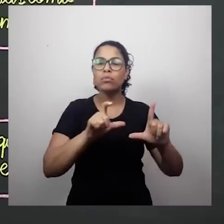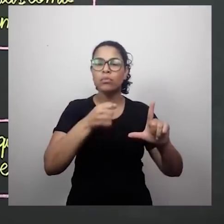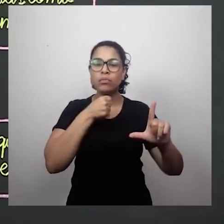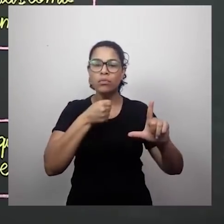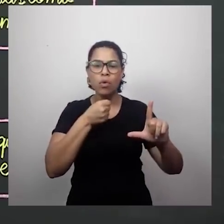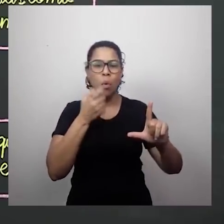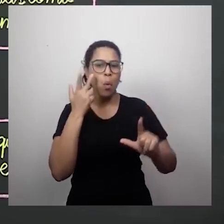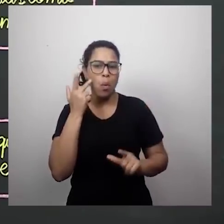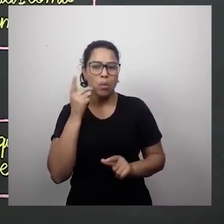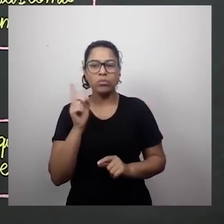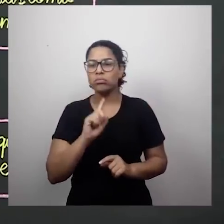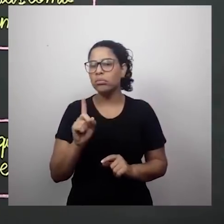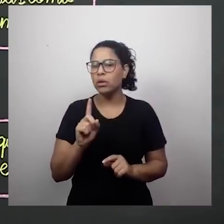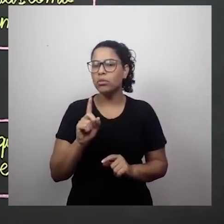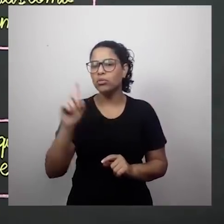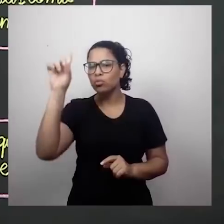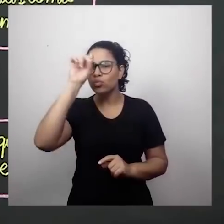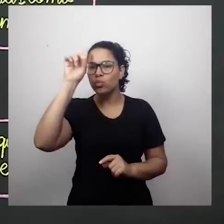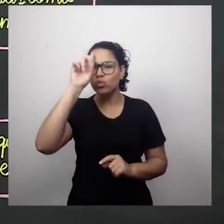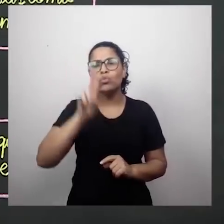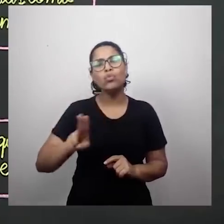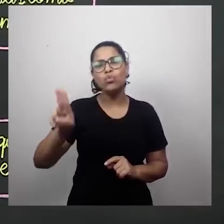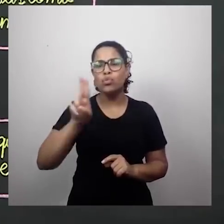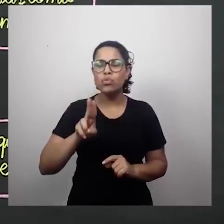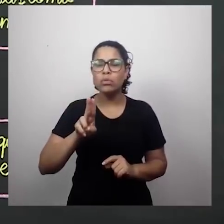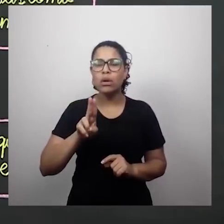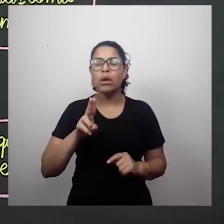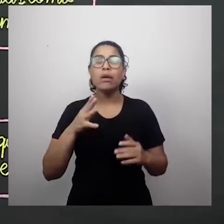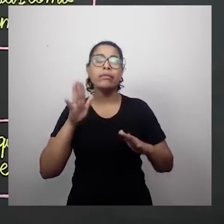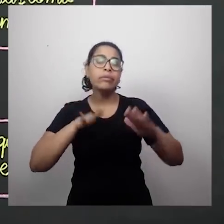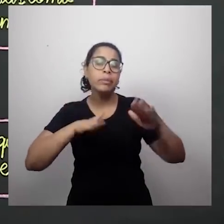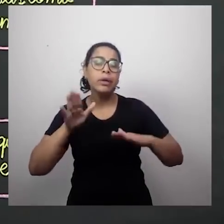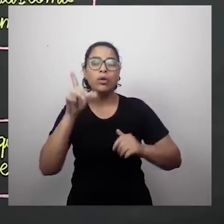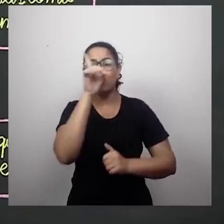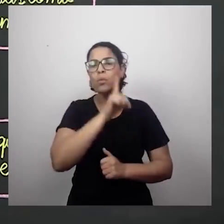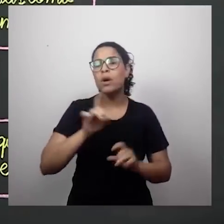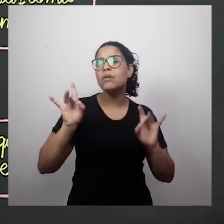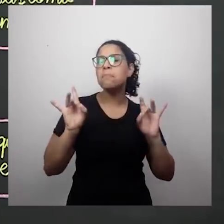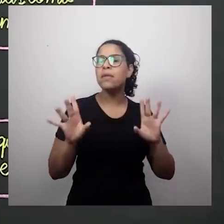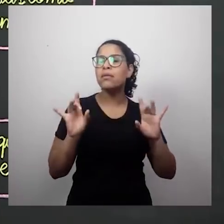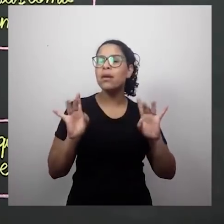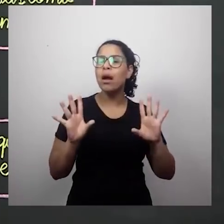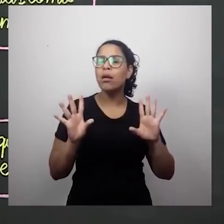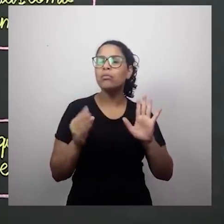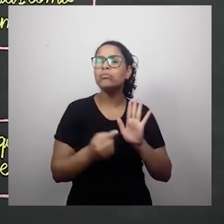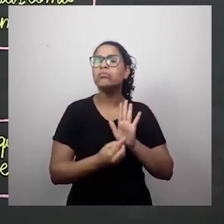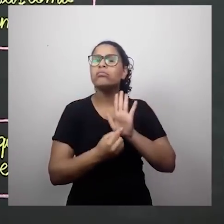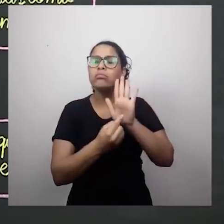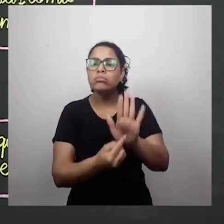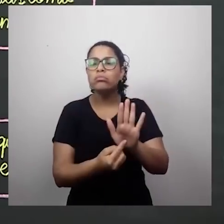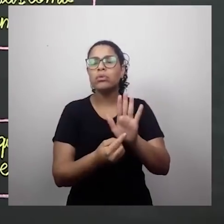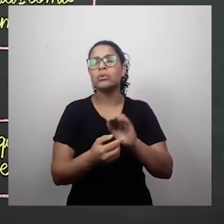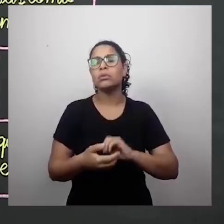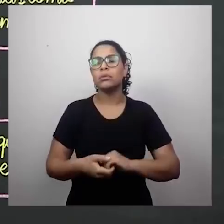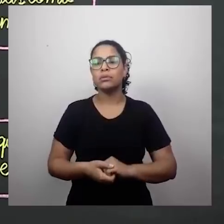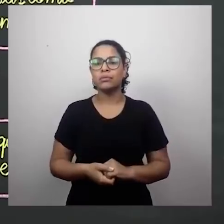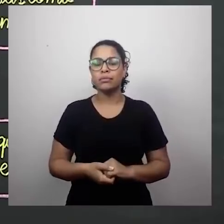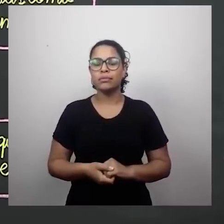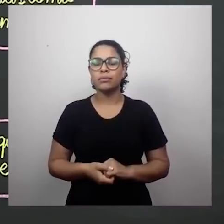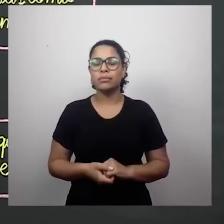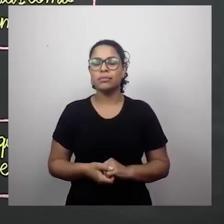tão comum, não é um gênero do cotidiano jornalístico. Muitas vezes sai numa edição especial de domingo, ou o site publica exatamente por conta da